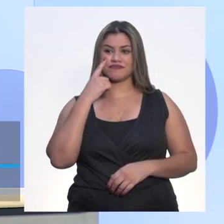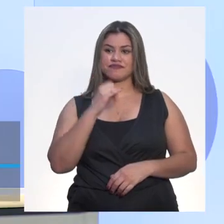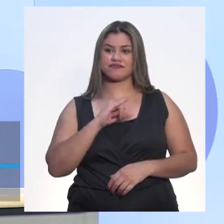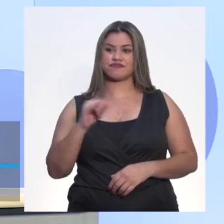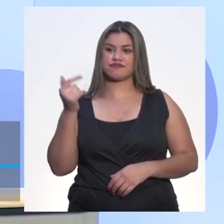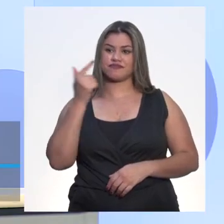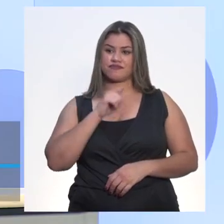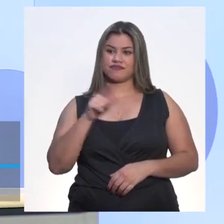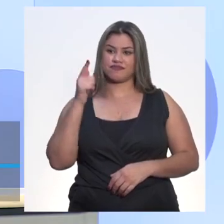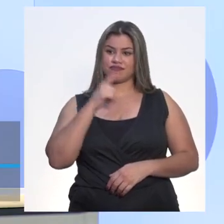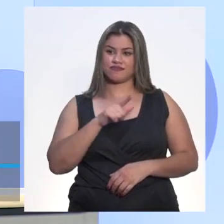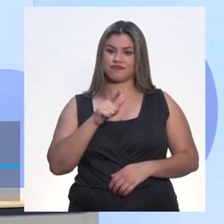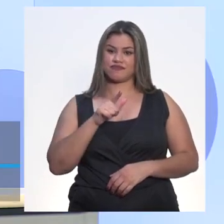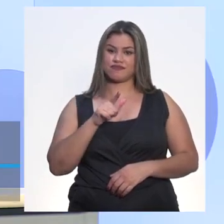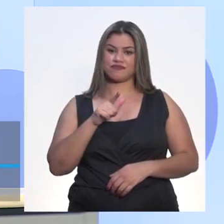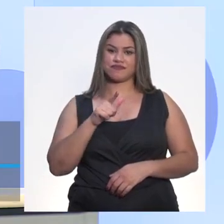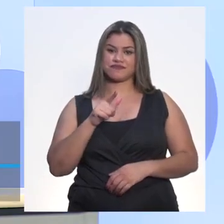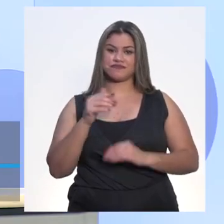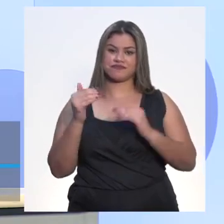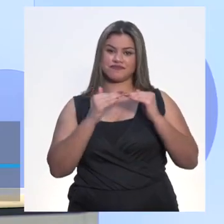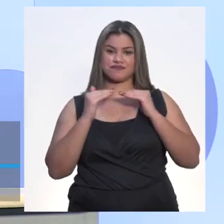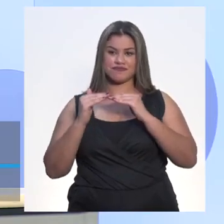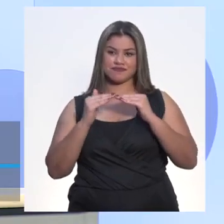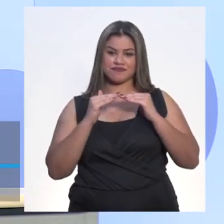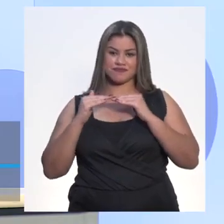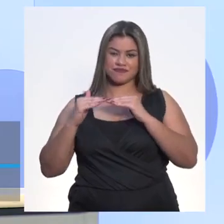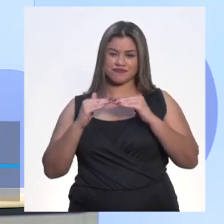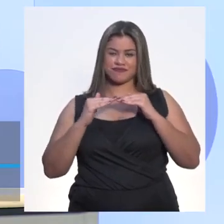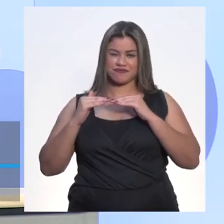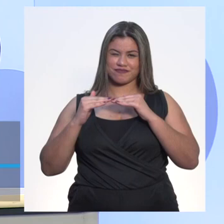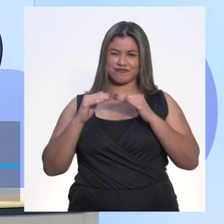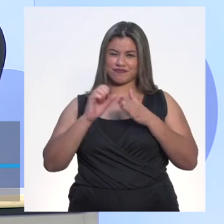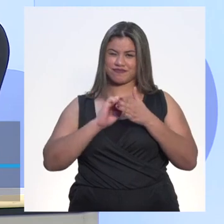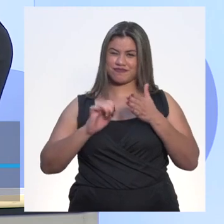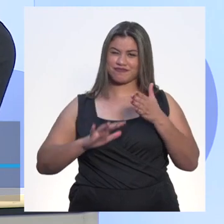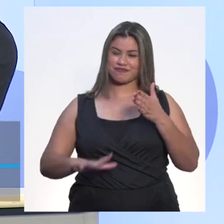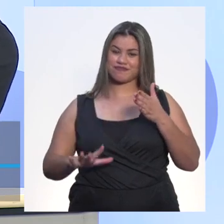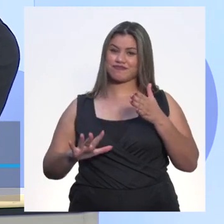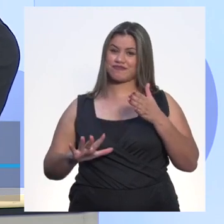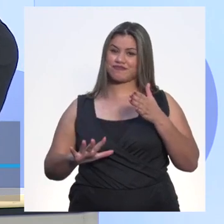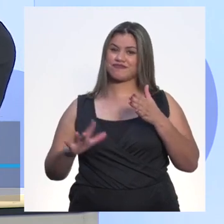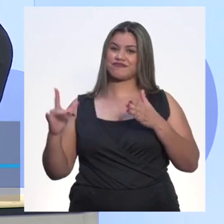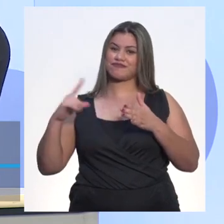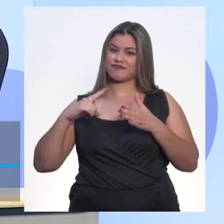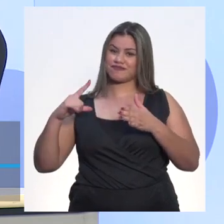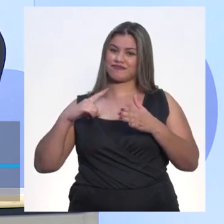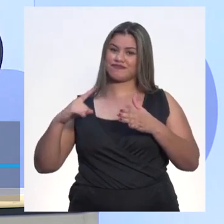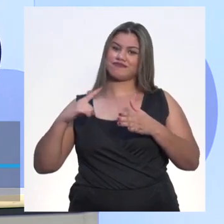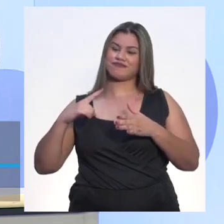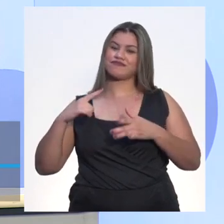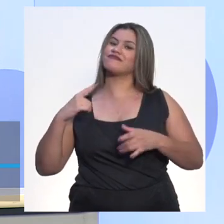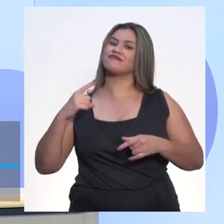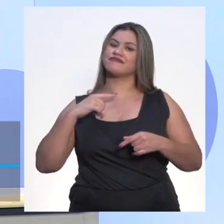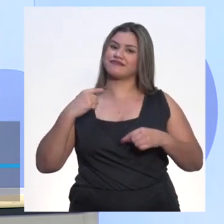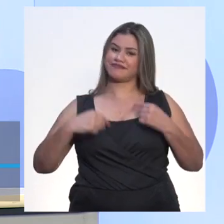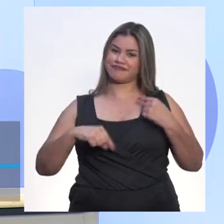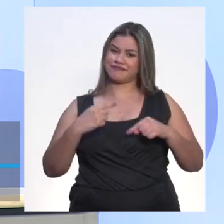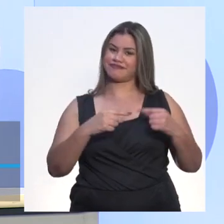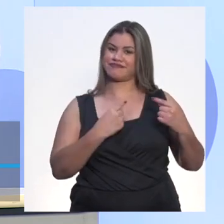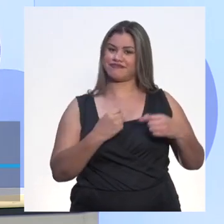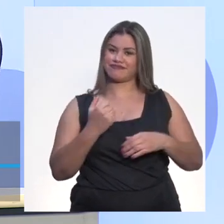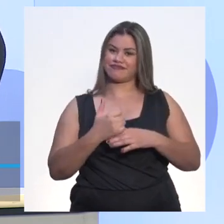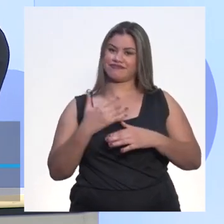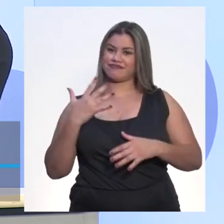consegue aí chegar em um consenso. Um exercício aí futuro que vai dar um pouco de discussão aqui no chat. Eu espero